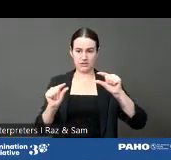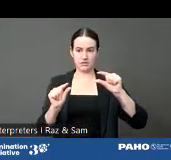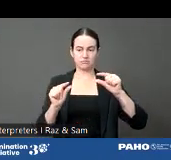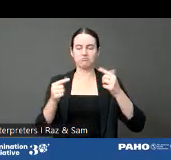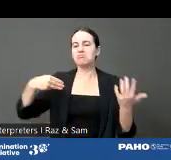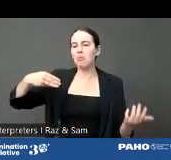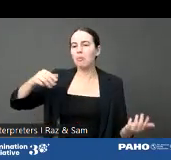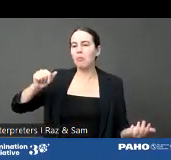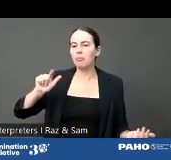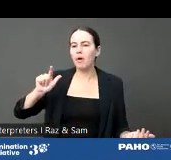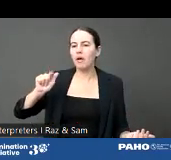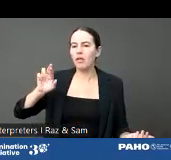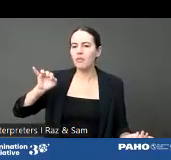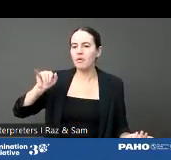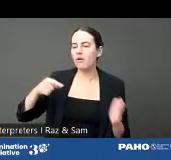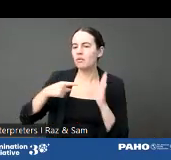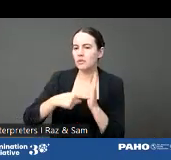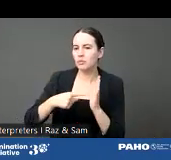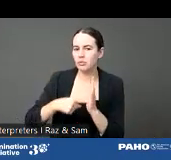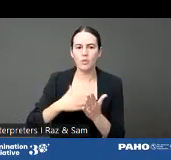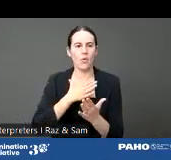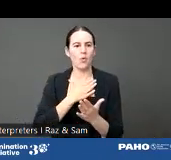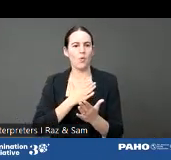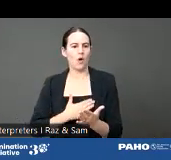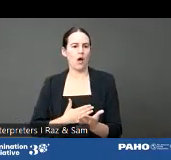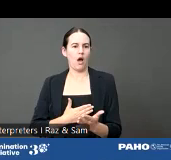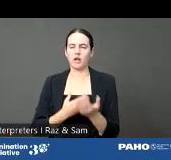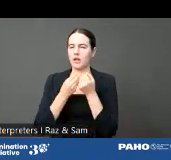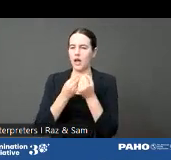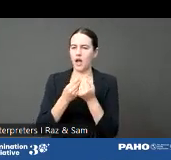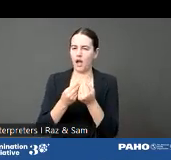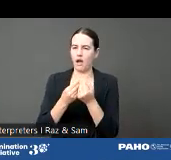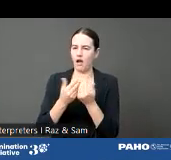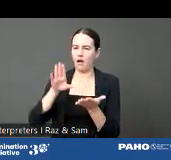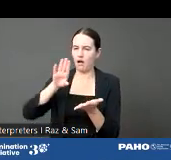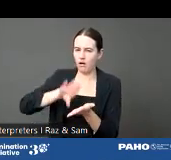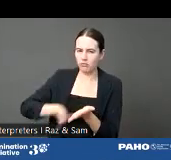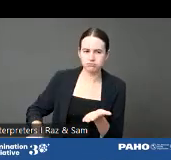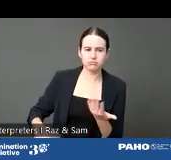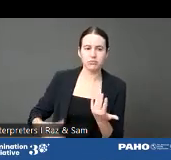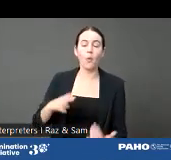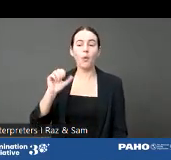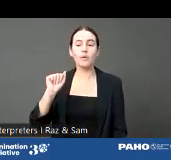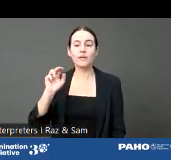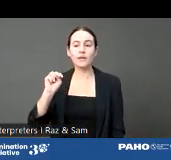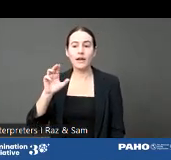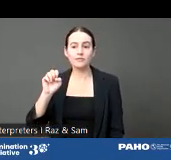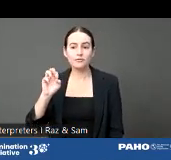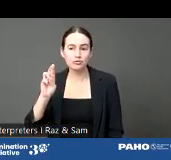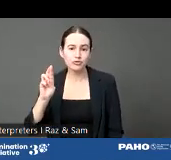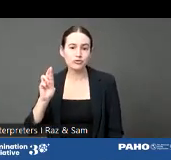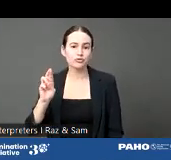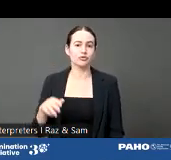pública, interrupção da transmissão, quais são os indicadores com que medimos e qual a